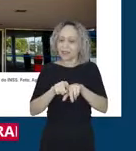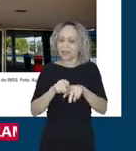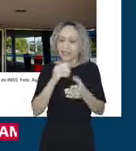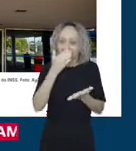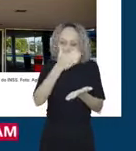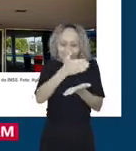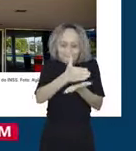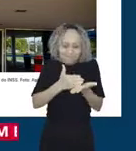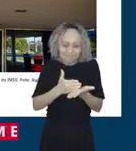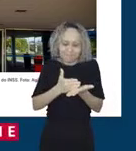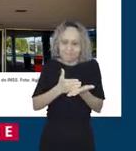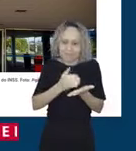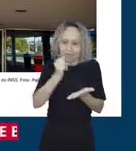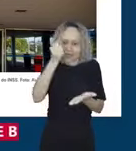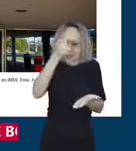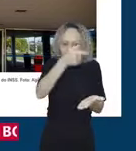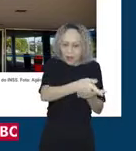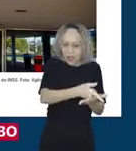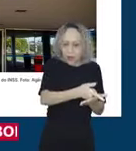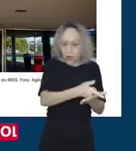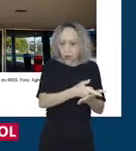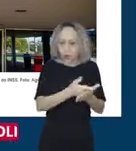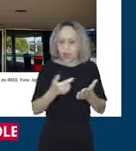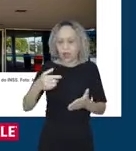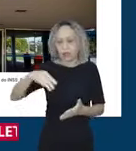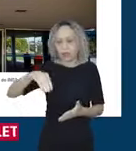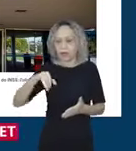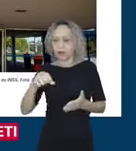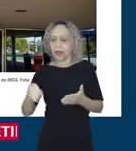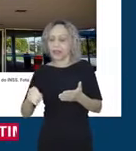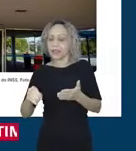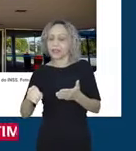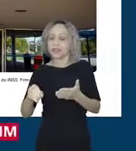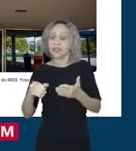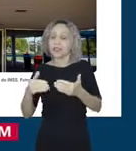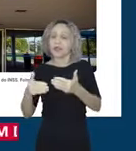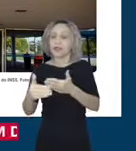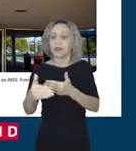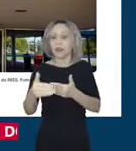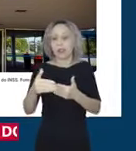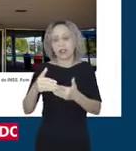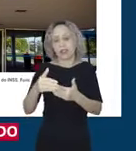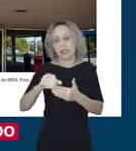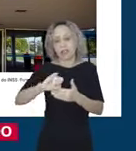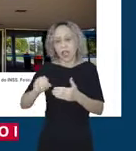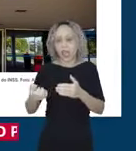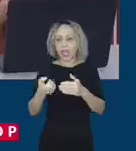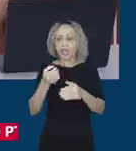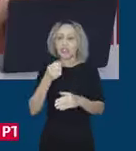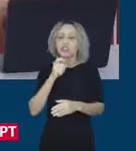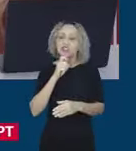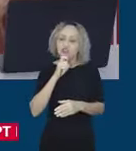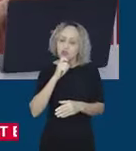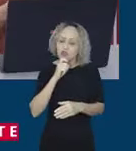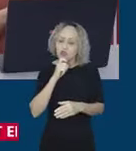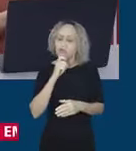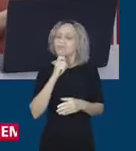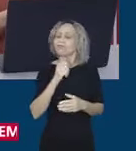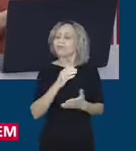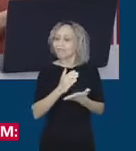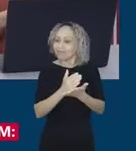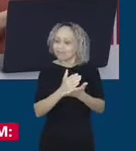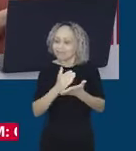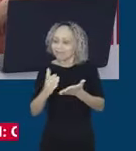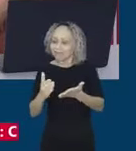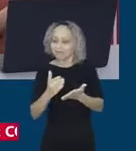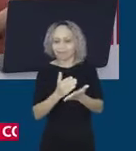este mês e vão até julho e vão beneficiar mais de 30 milhões de pessoas. Eu gostaria que o senhor comentasse essa série de medidas do